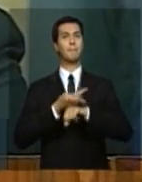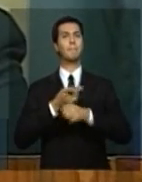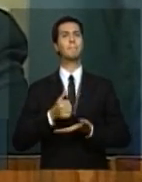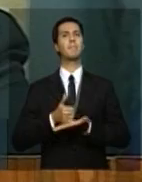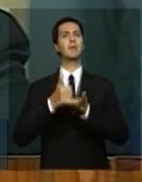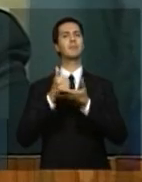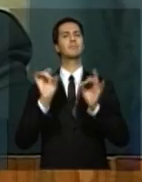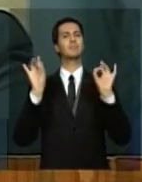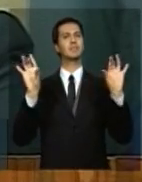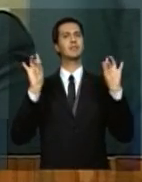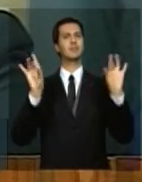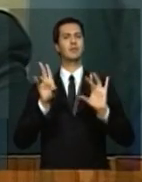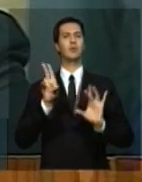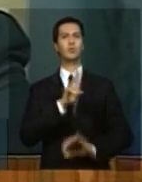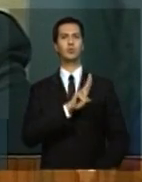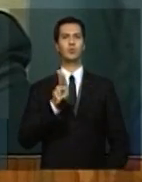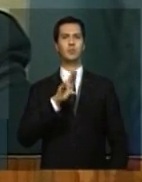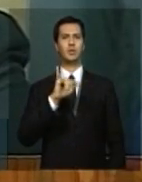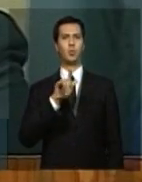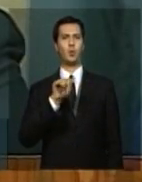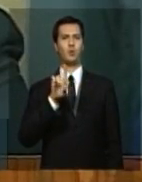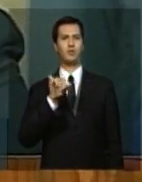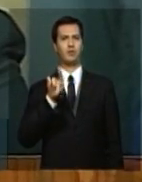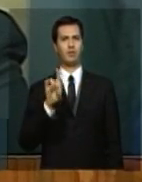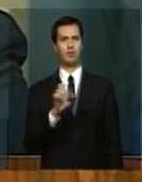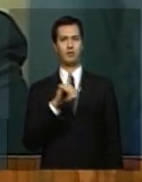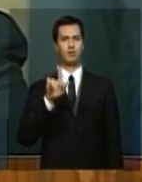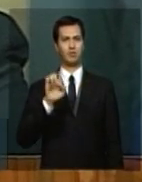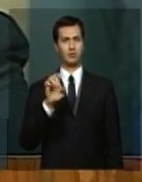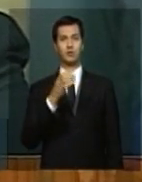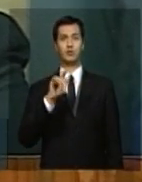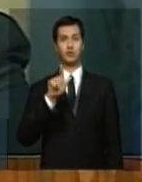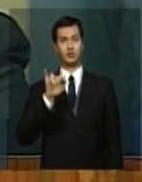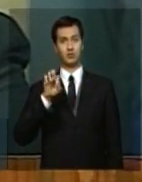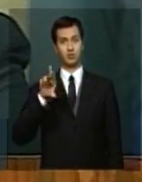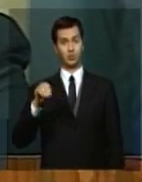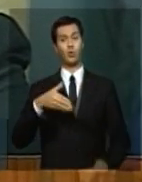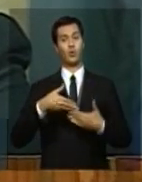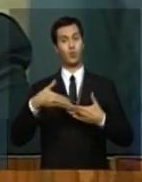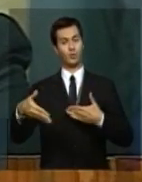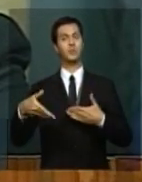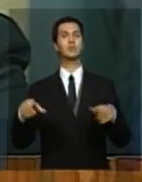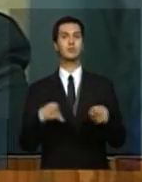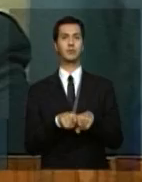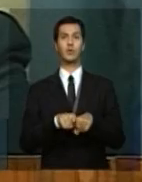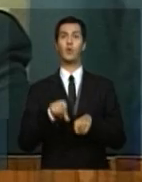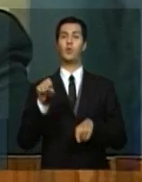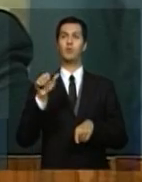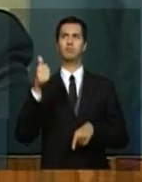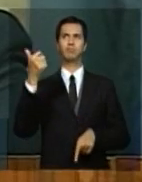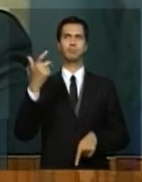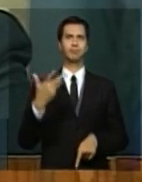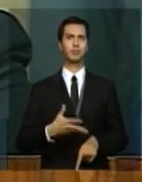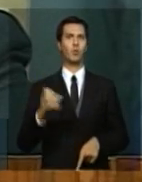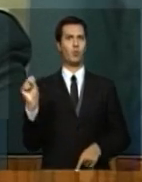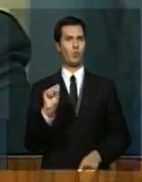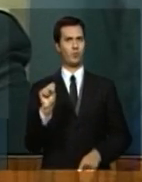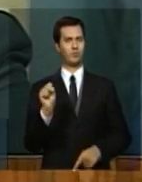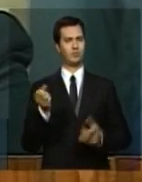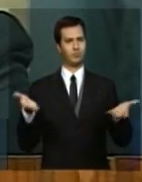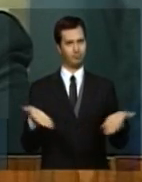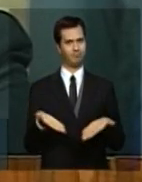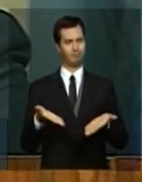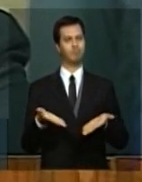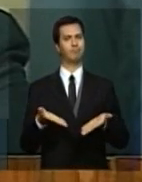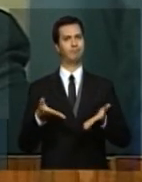e anuncia o oitava a oitava edição do prêmio eu